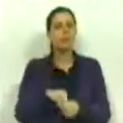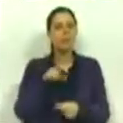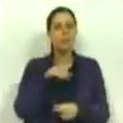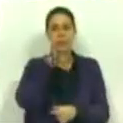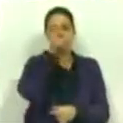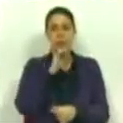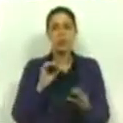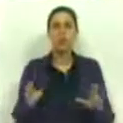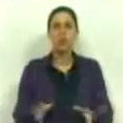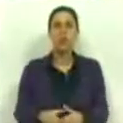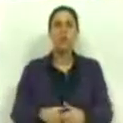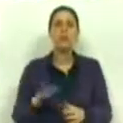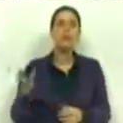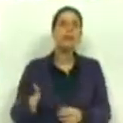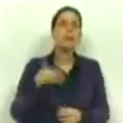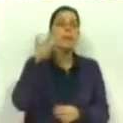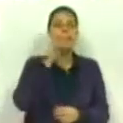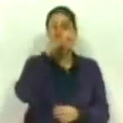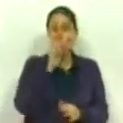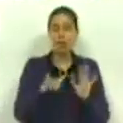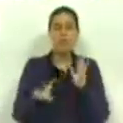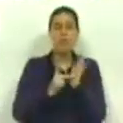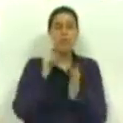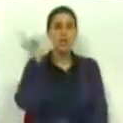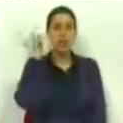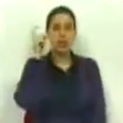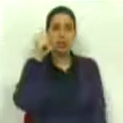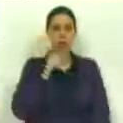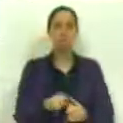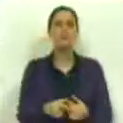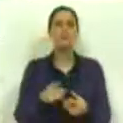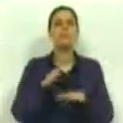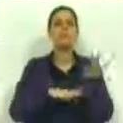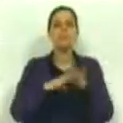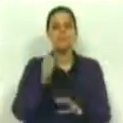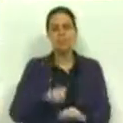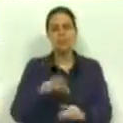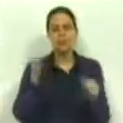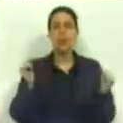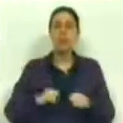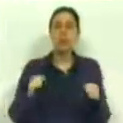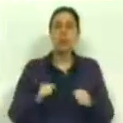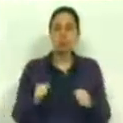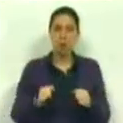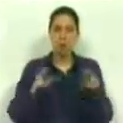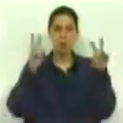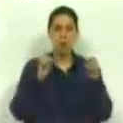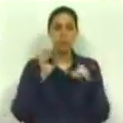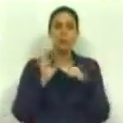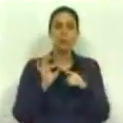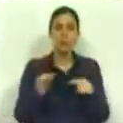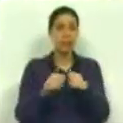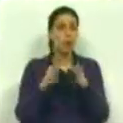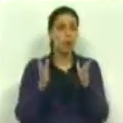destes governos. Está esquecido. No primeiro governo do engenheiro Sócrates foram celebrados vários acordos em matérias